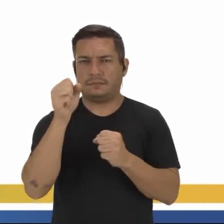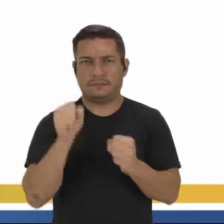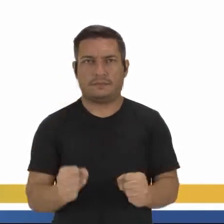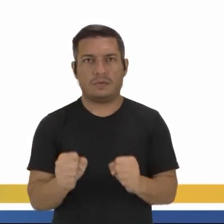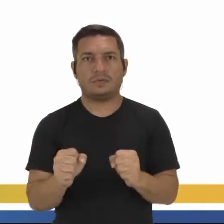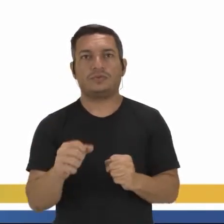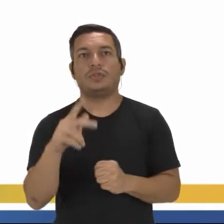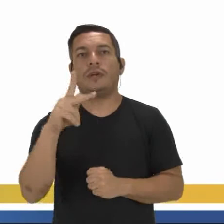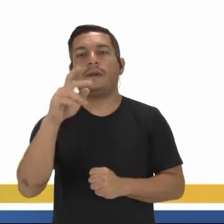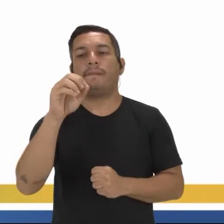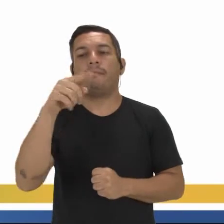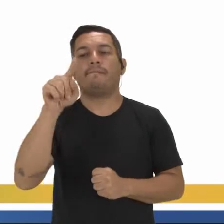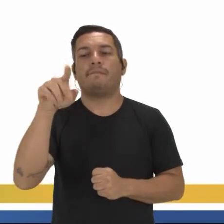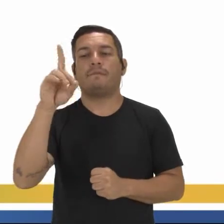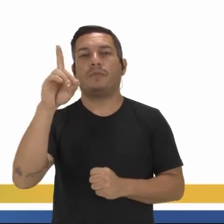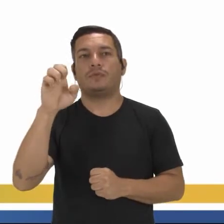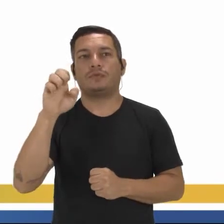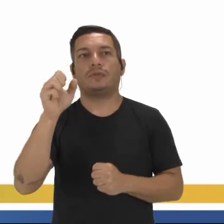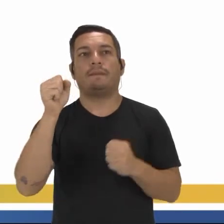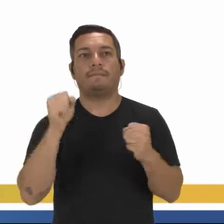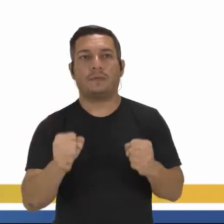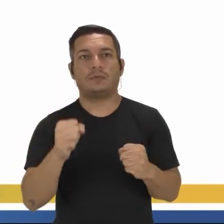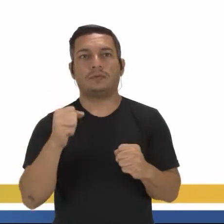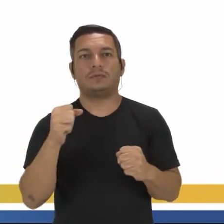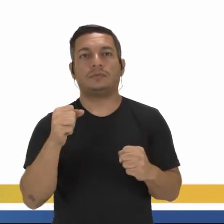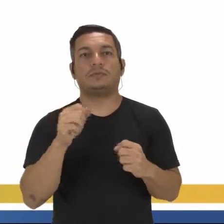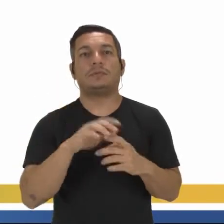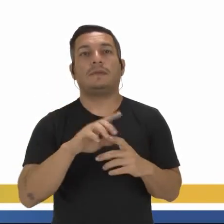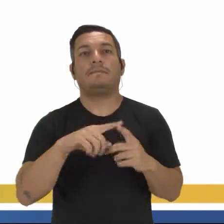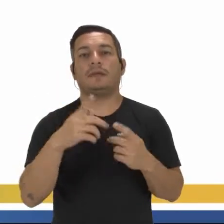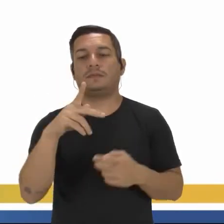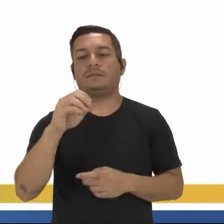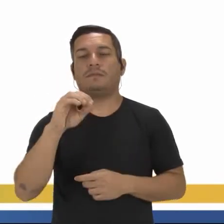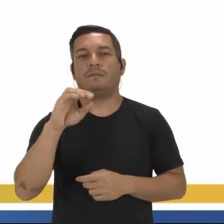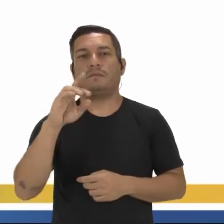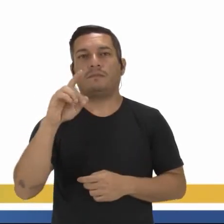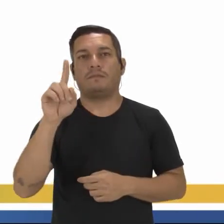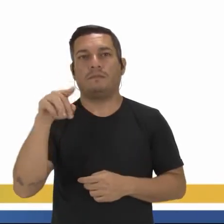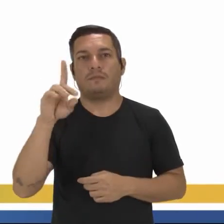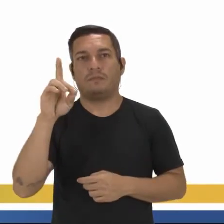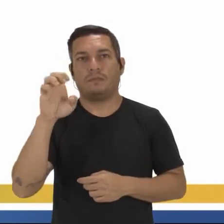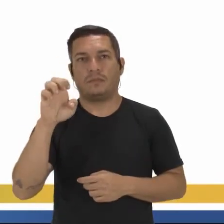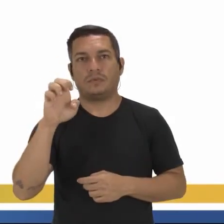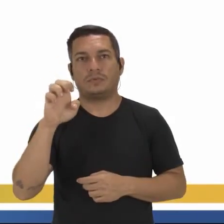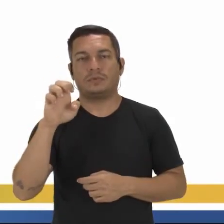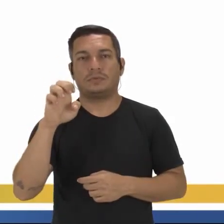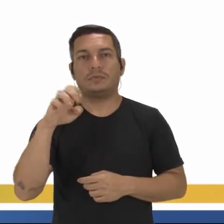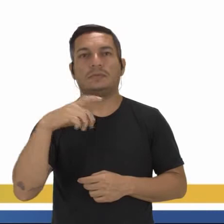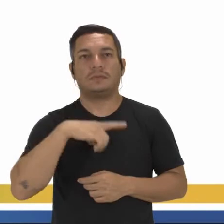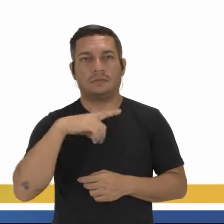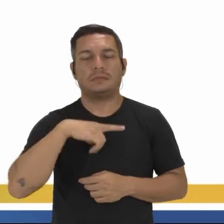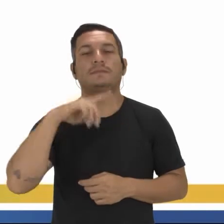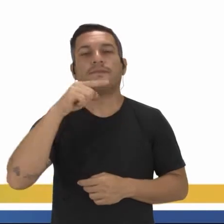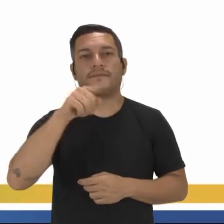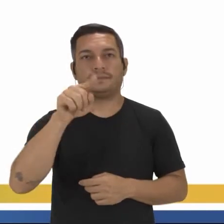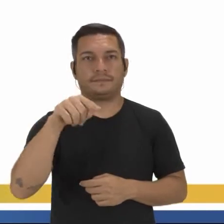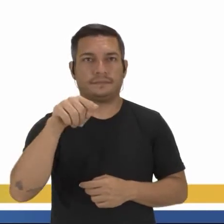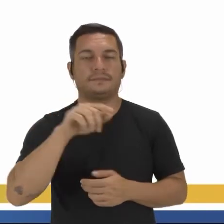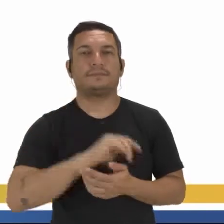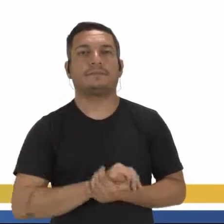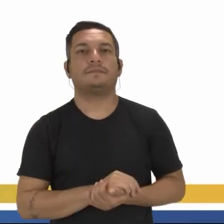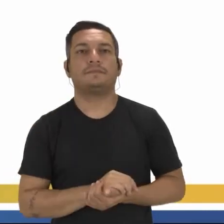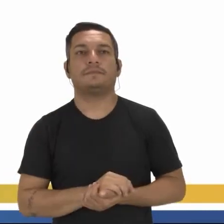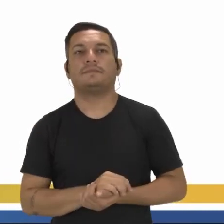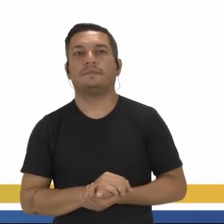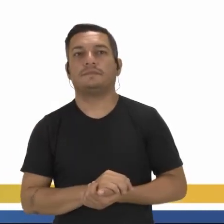pôde. Pode, quando é no presente do indicativo, não tem acento. Mas pôde, no pretérito perfeito do indicativo, tem que ter o